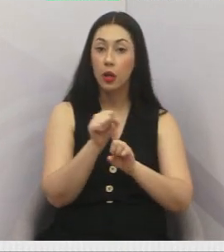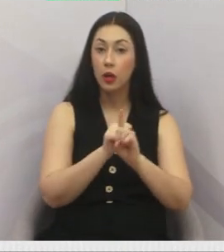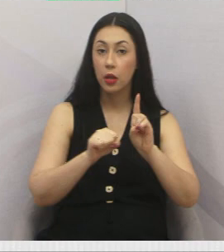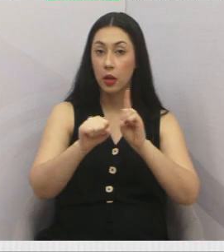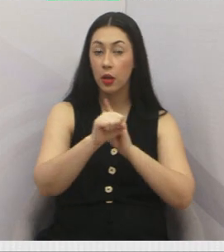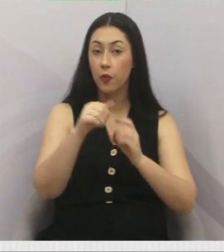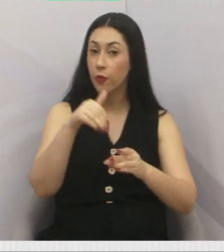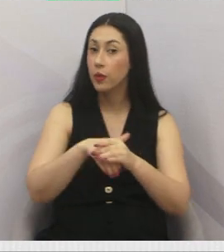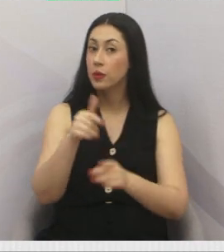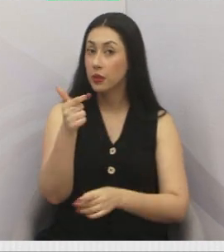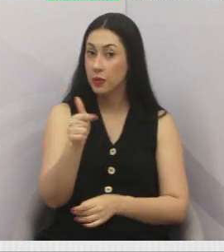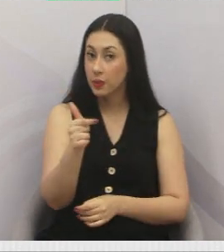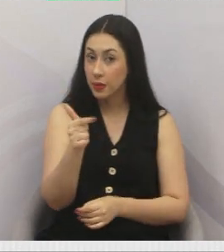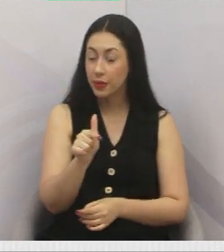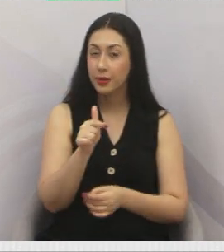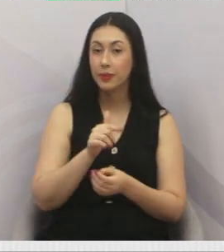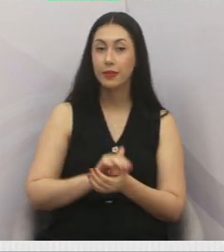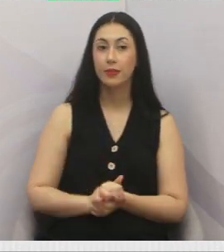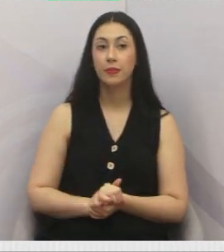sociedade civil. Voto em branco.